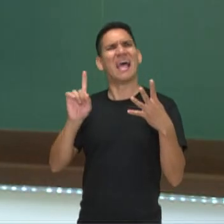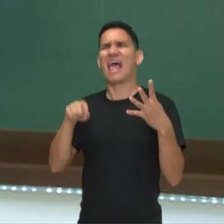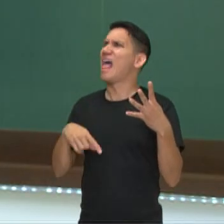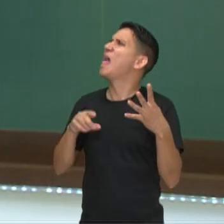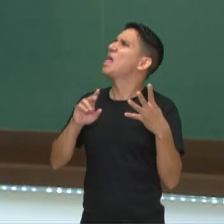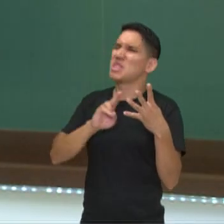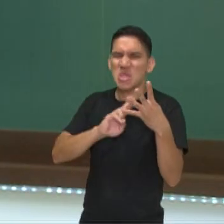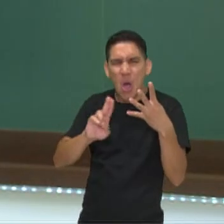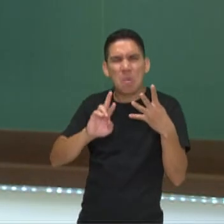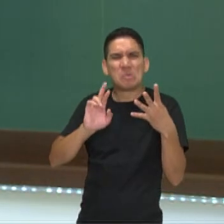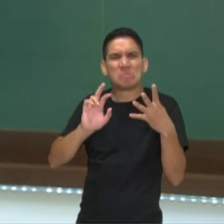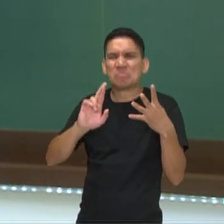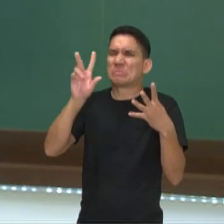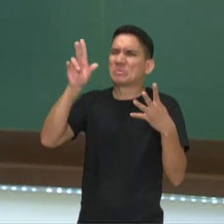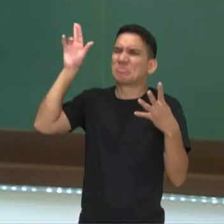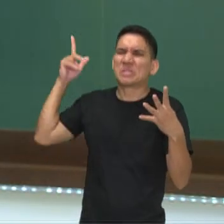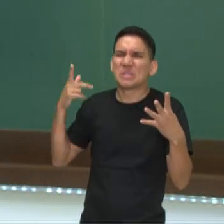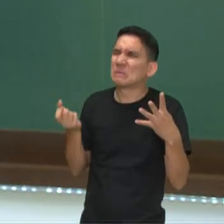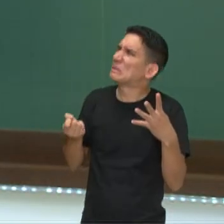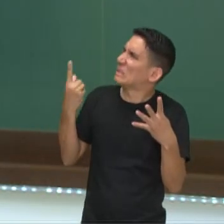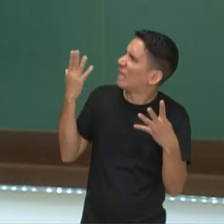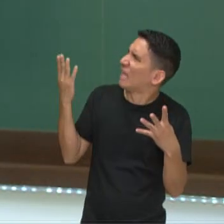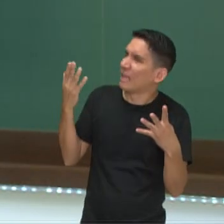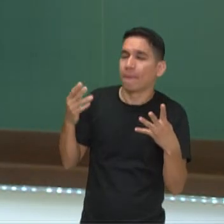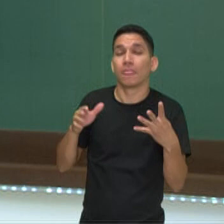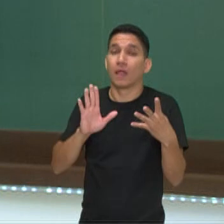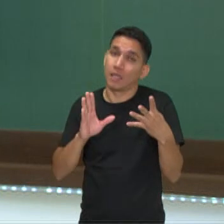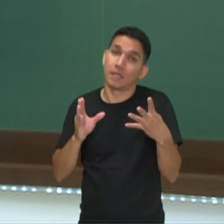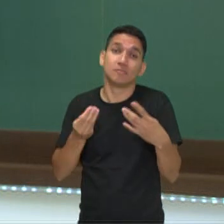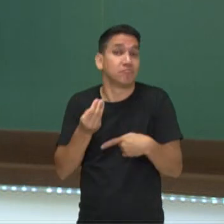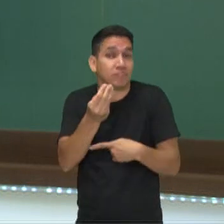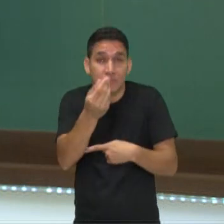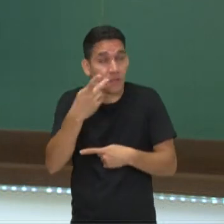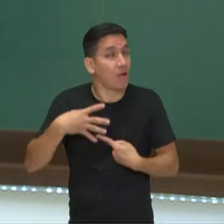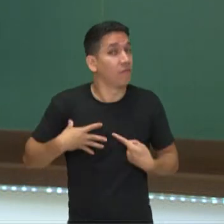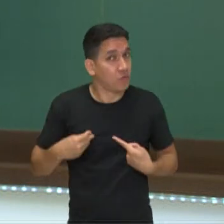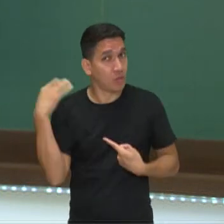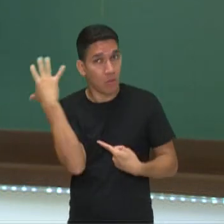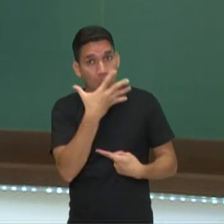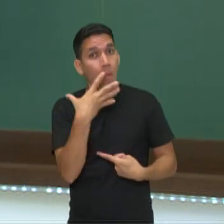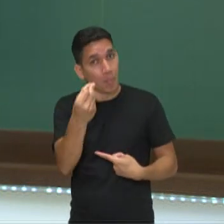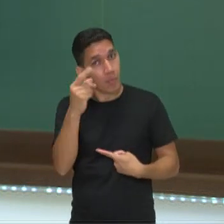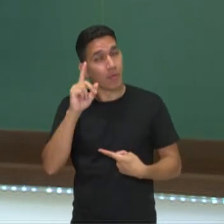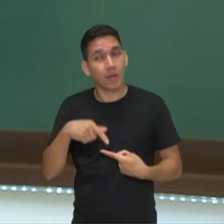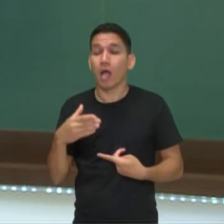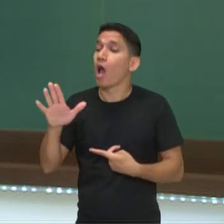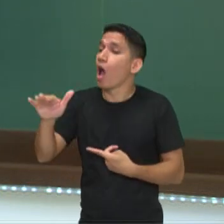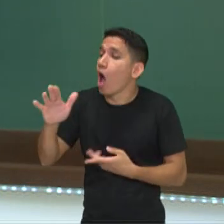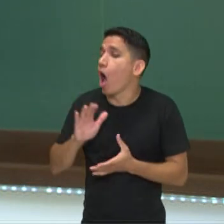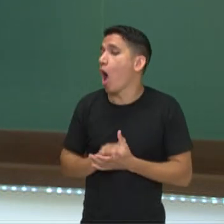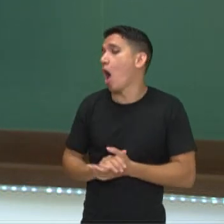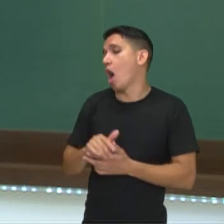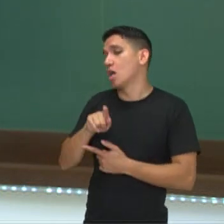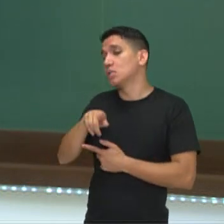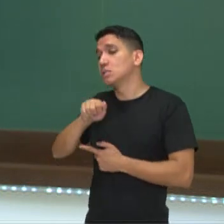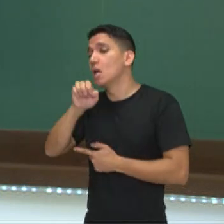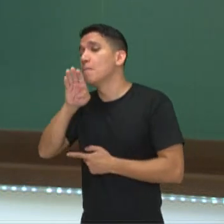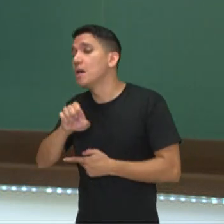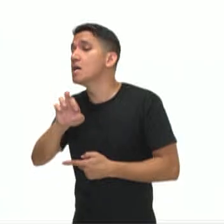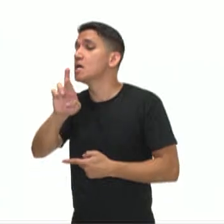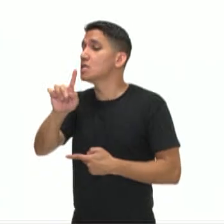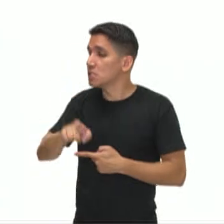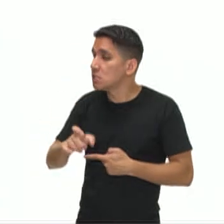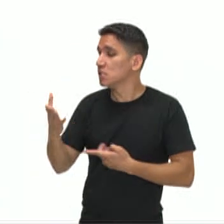pensando assim, poxa, que nome estranho. Dá para o seu filho, olha que bonito. Zambeze, vem aqui, meu querido, nome bem legal.